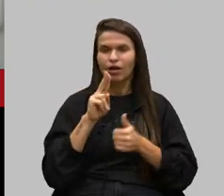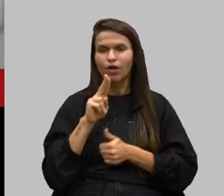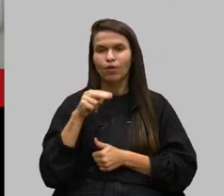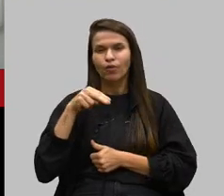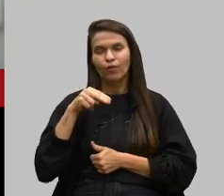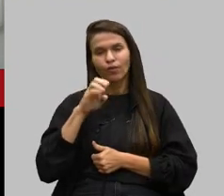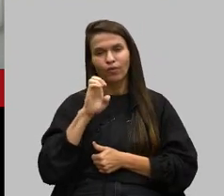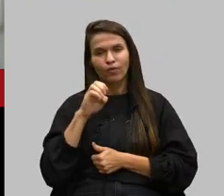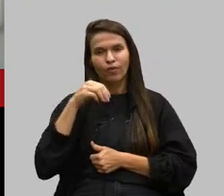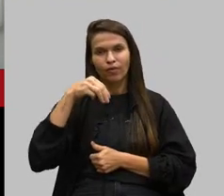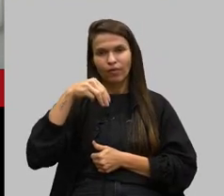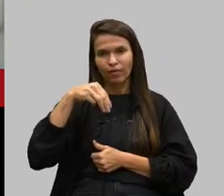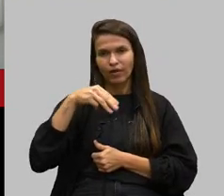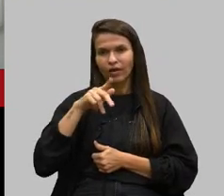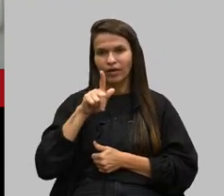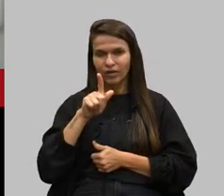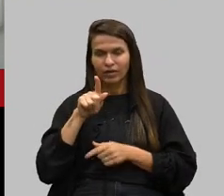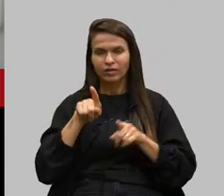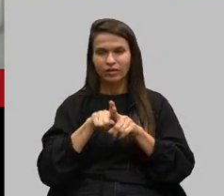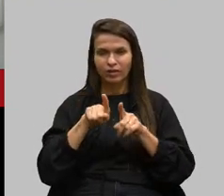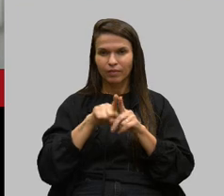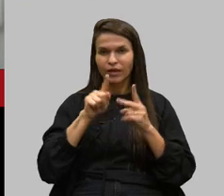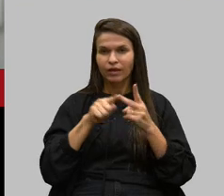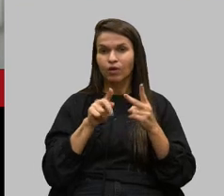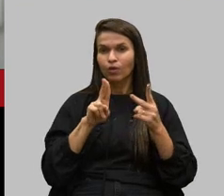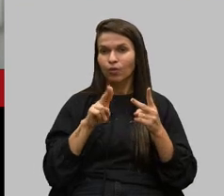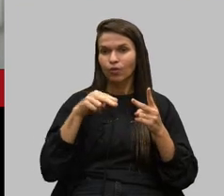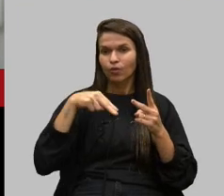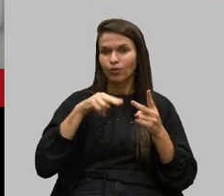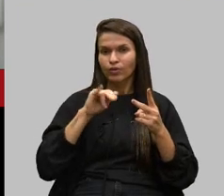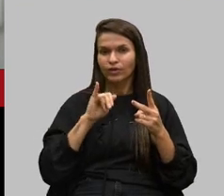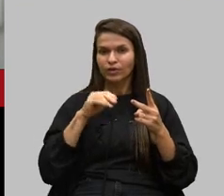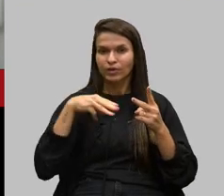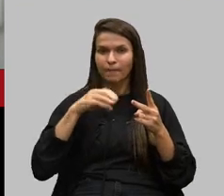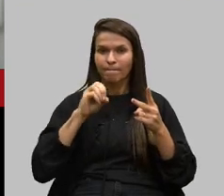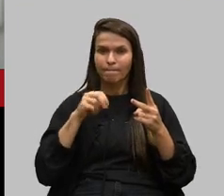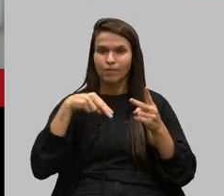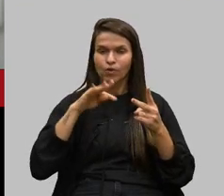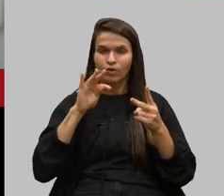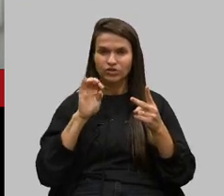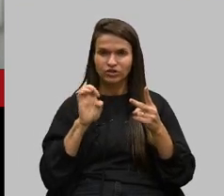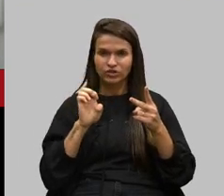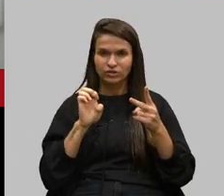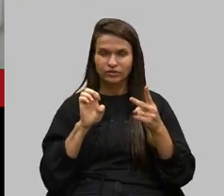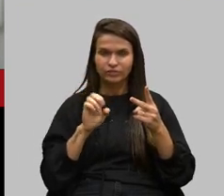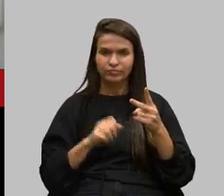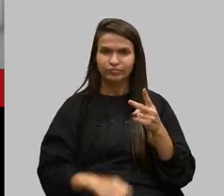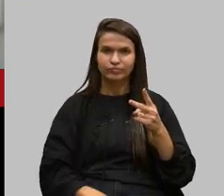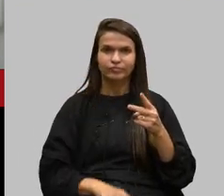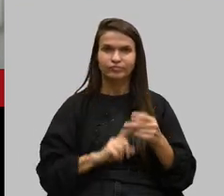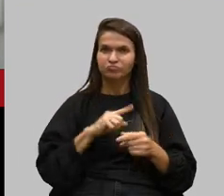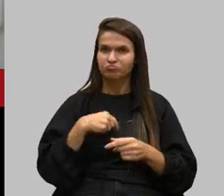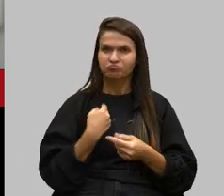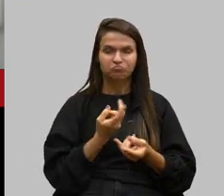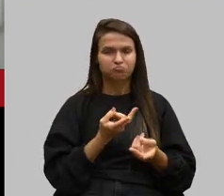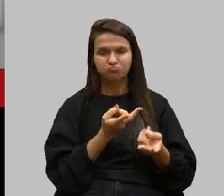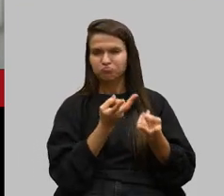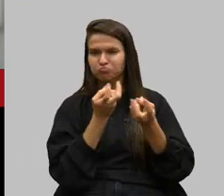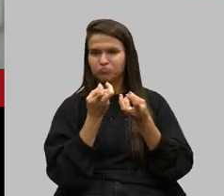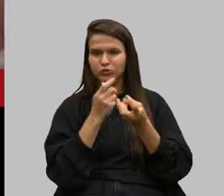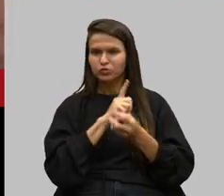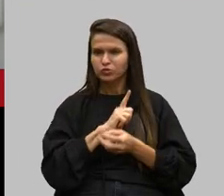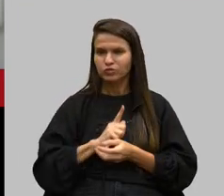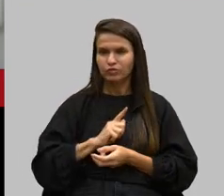questão da unimontes e nós falar não vemos o nosso Governador